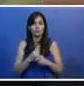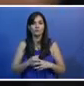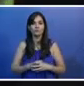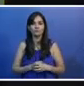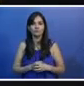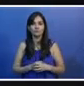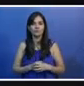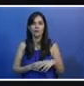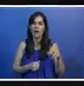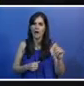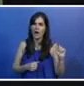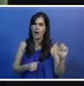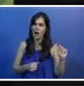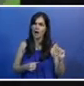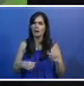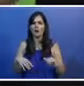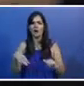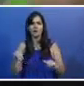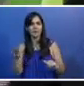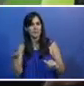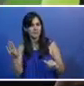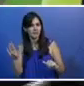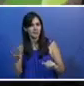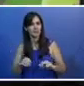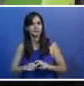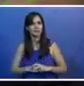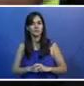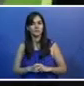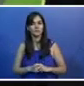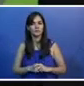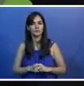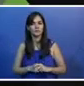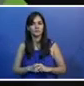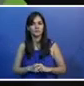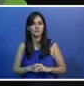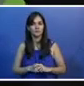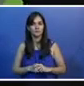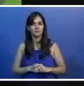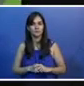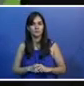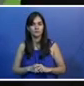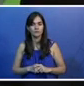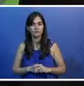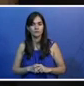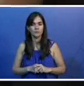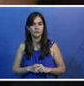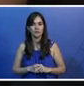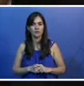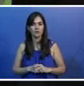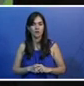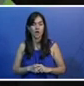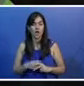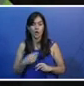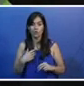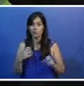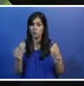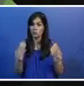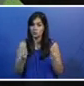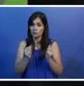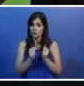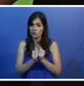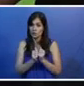B. E esse daqui, ó, eu só posso juntar quando o expoente é igual.